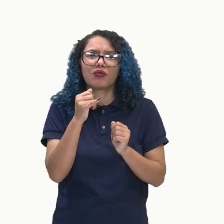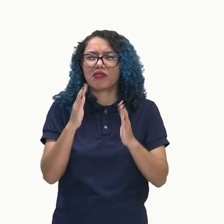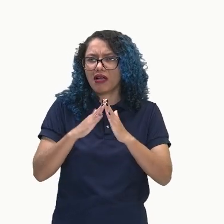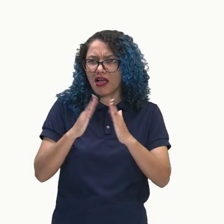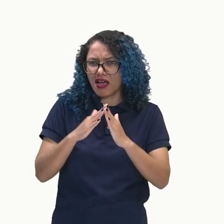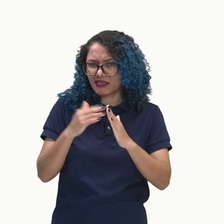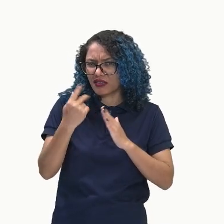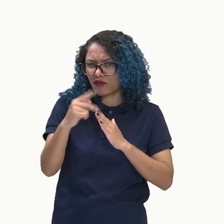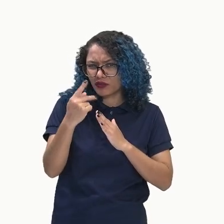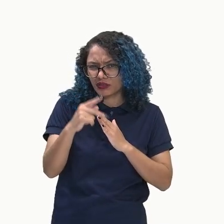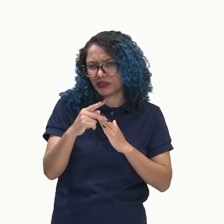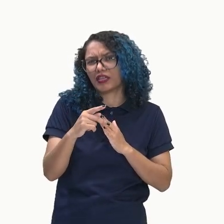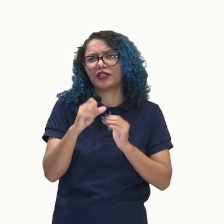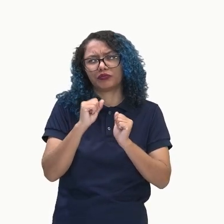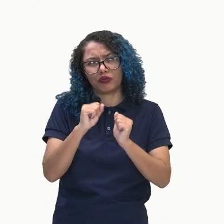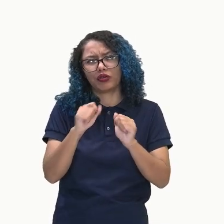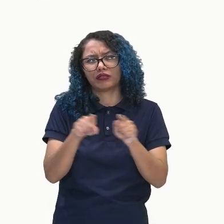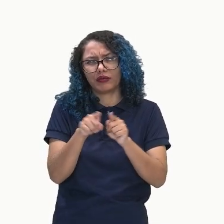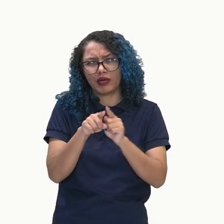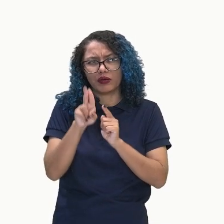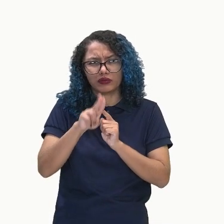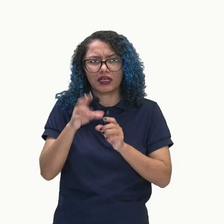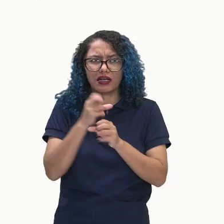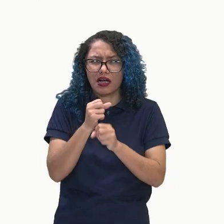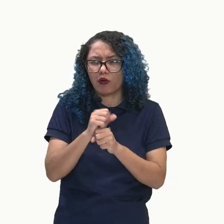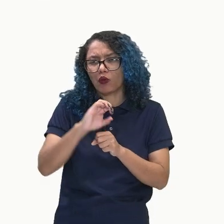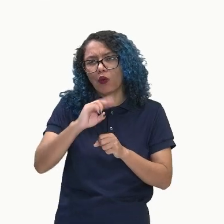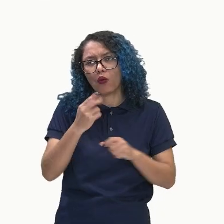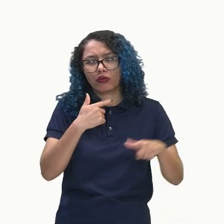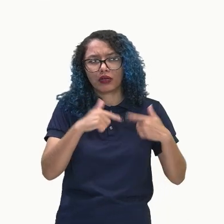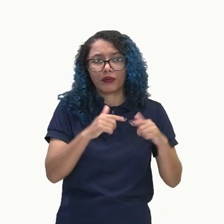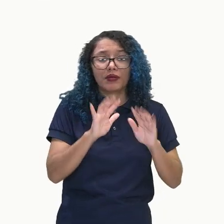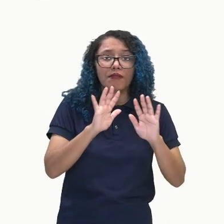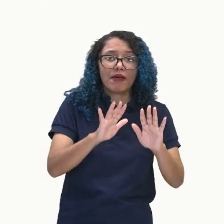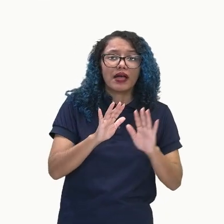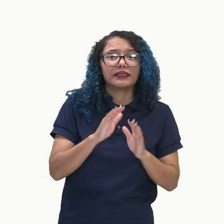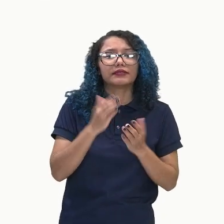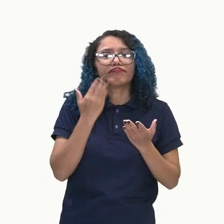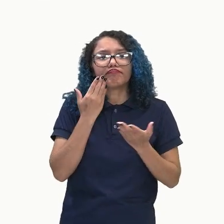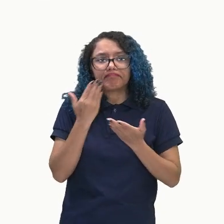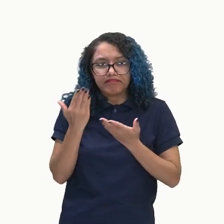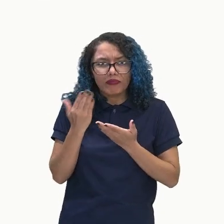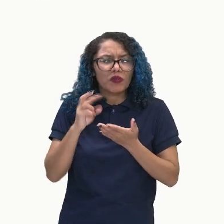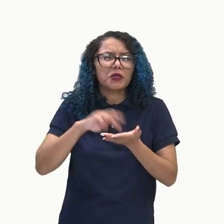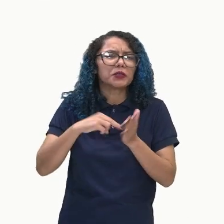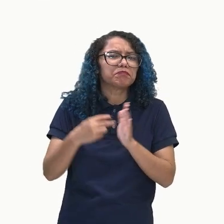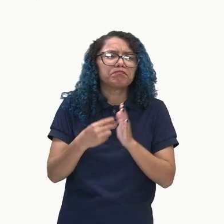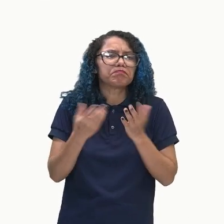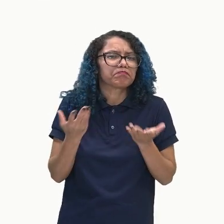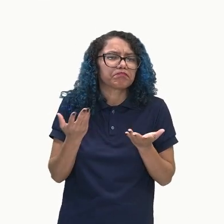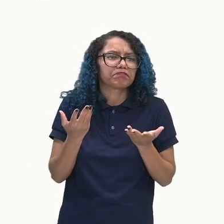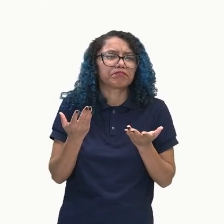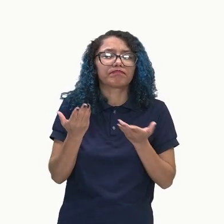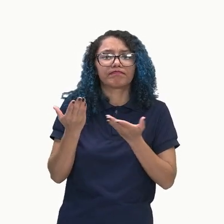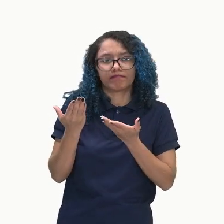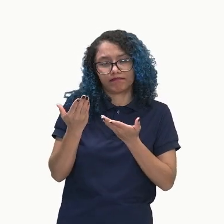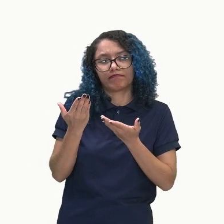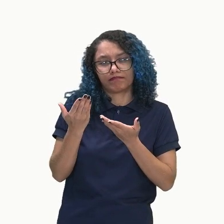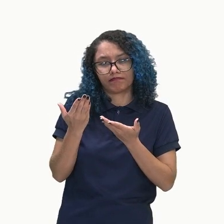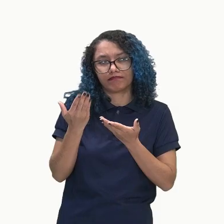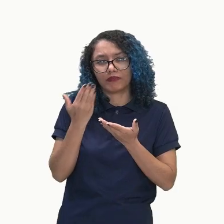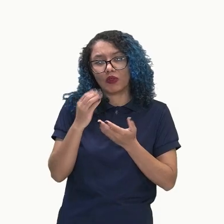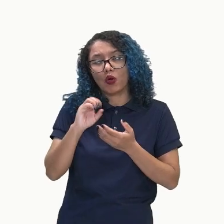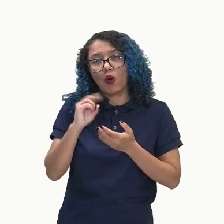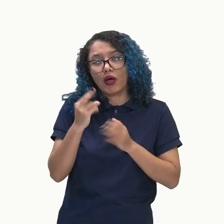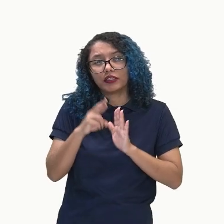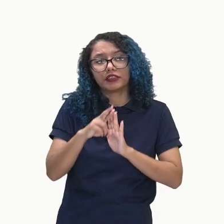não é? Ou até no seu trabalho. Mas, enfim, o que é um decímetro cúbico? Um decímetro cúbico, que aqui nós